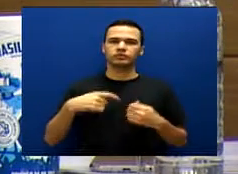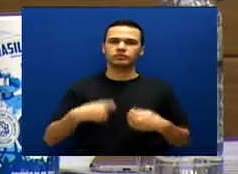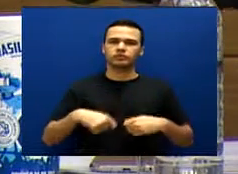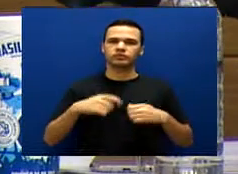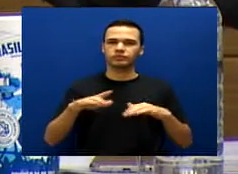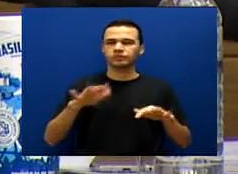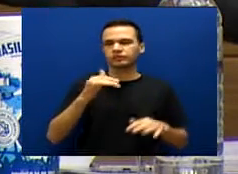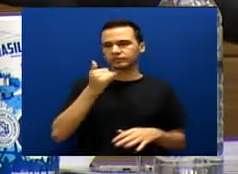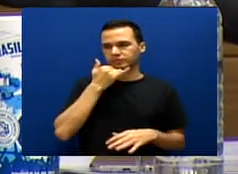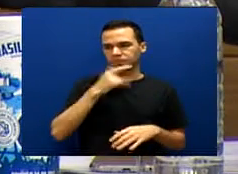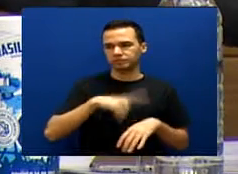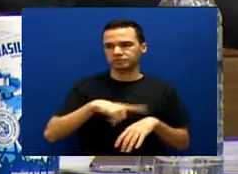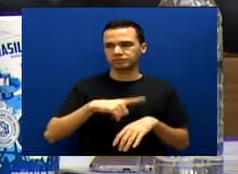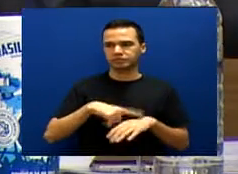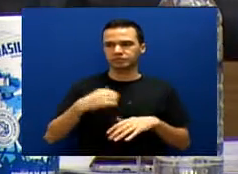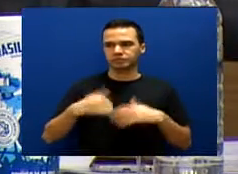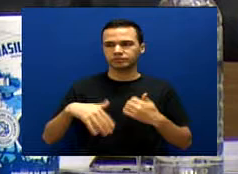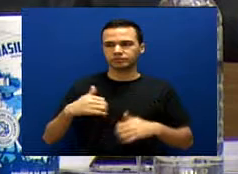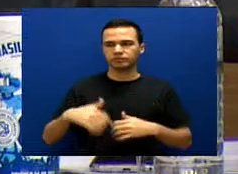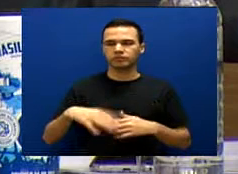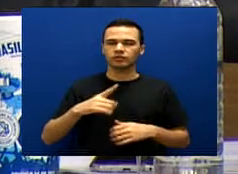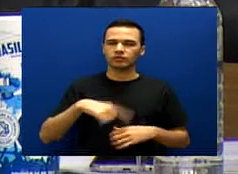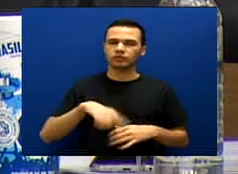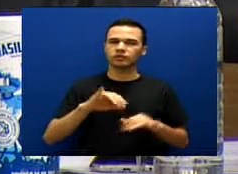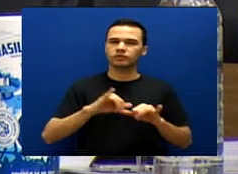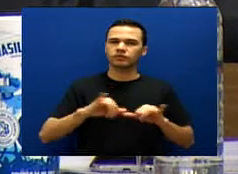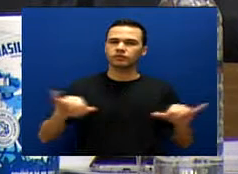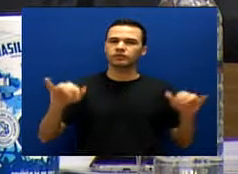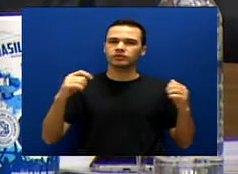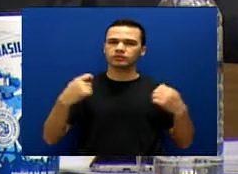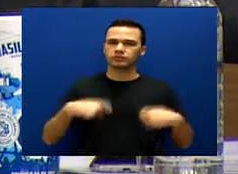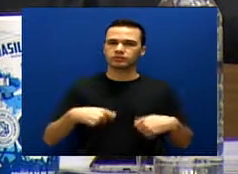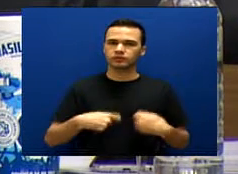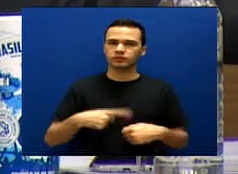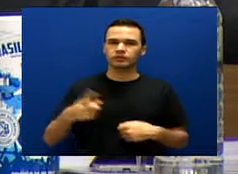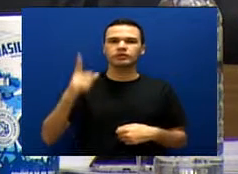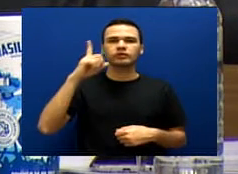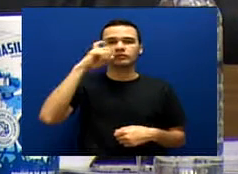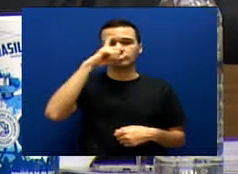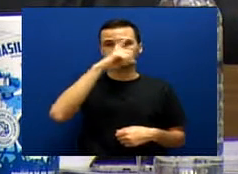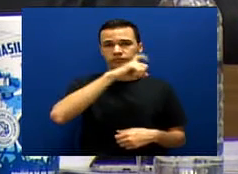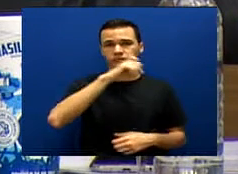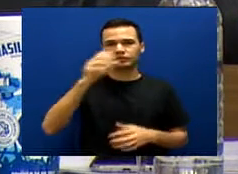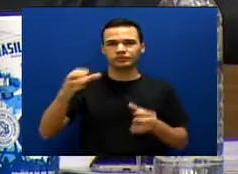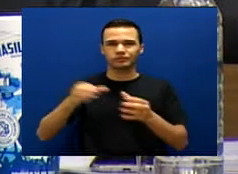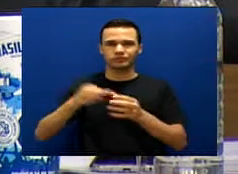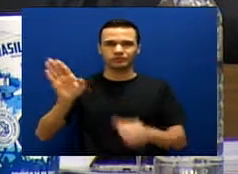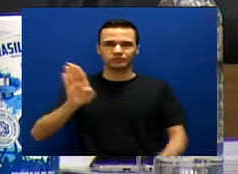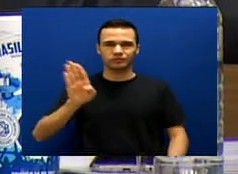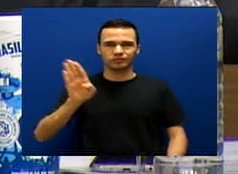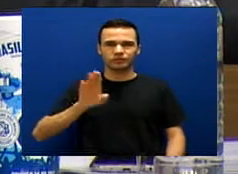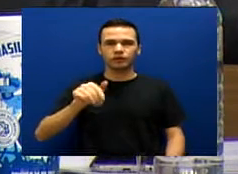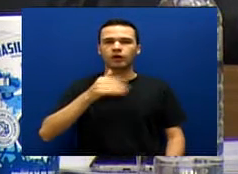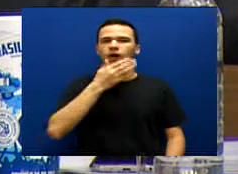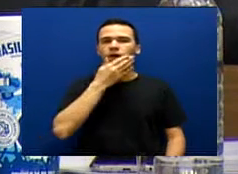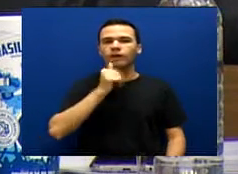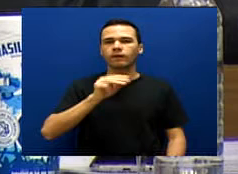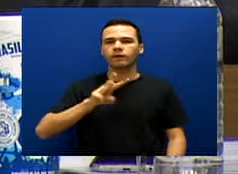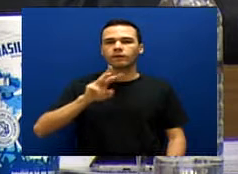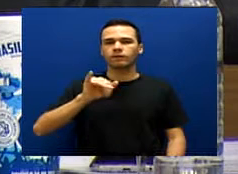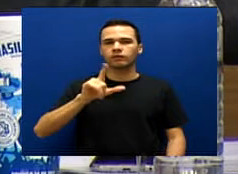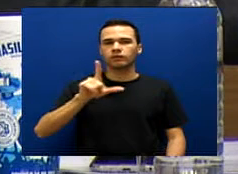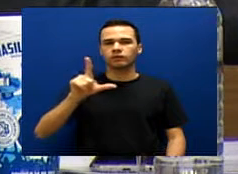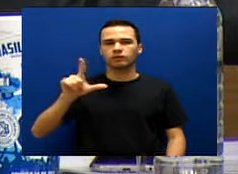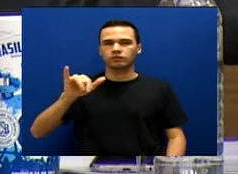aqui, só um minutinho, presidente, por gentileza. Não podemos deixar de registrar aqui, no momento difícil do Esporte Clube São Bento, o William Alves,